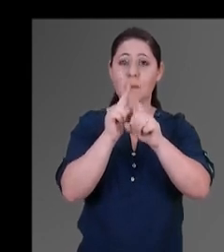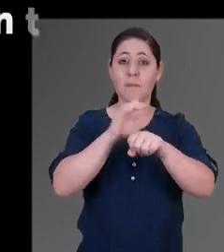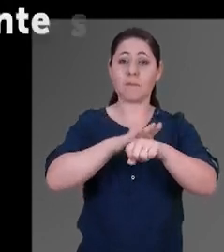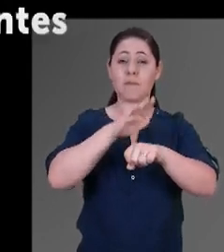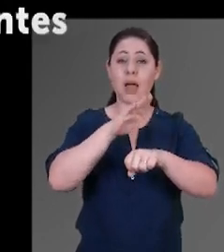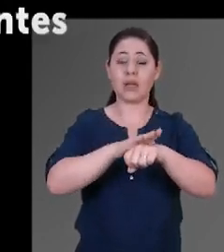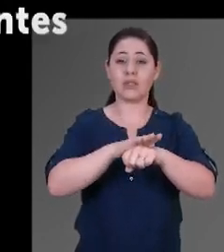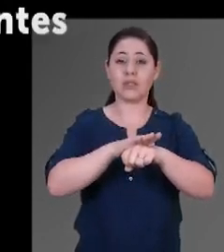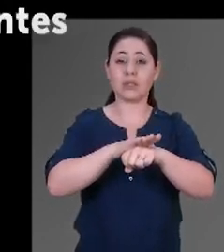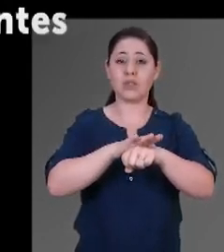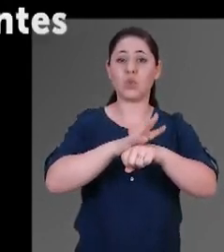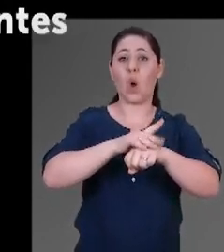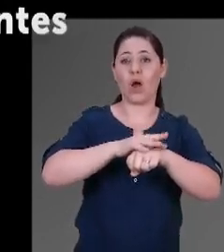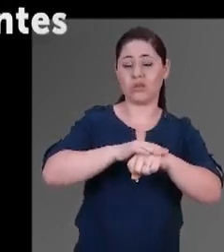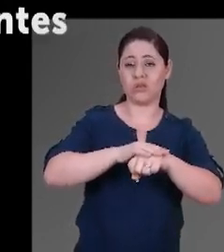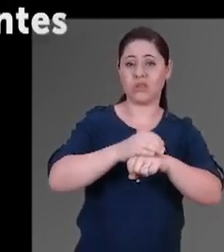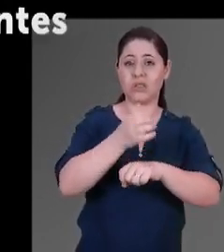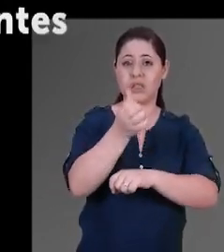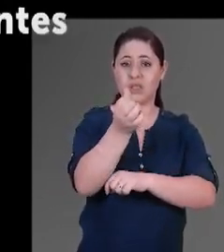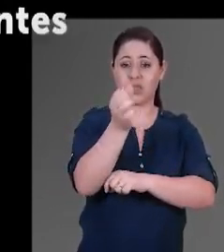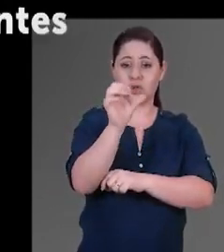com maior número de infecções,